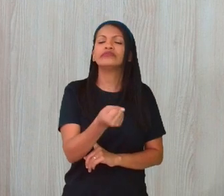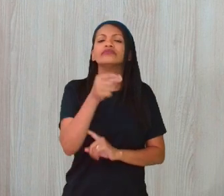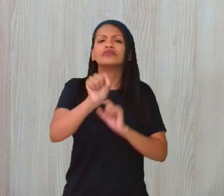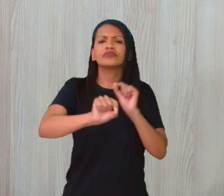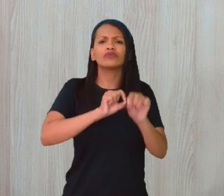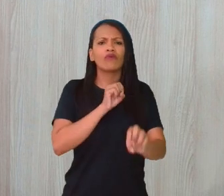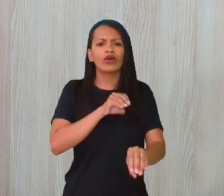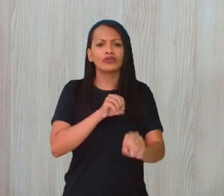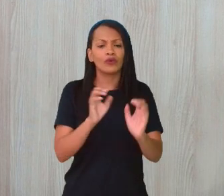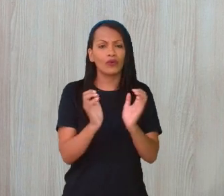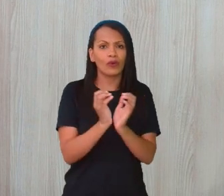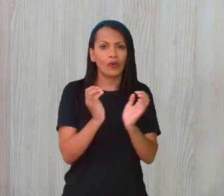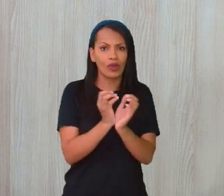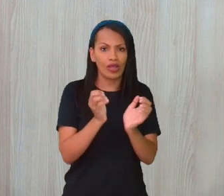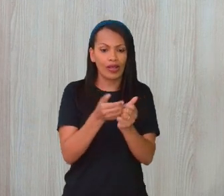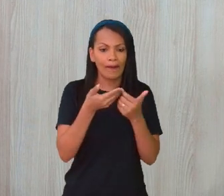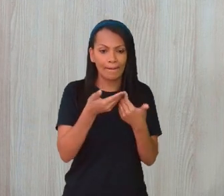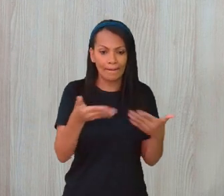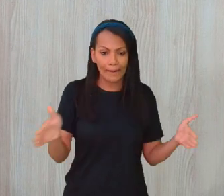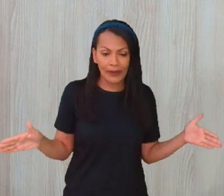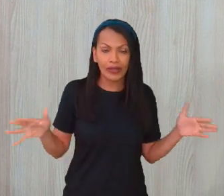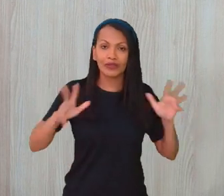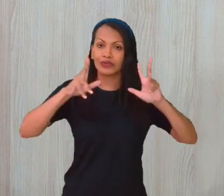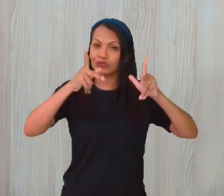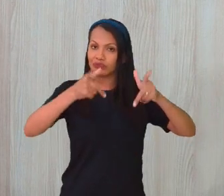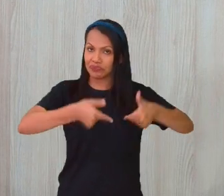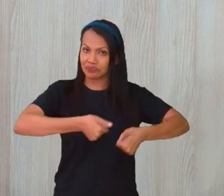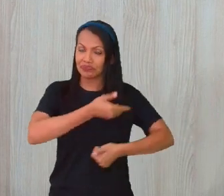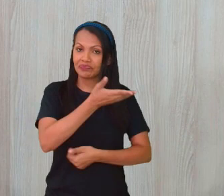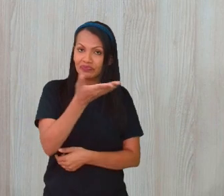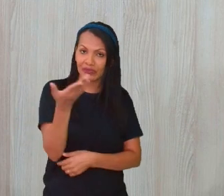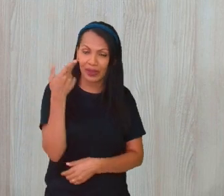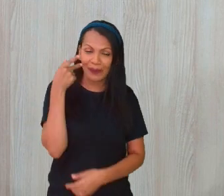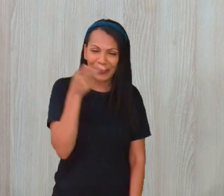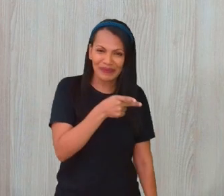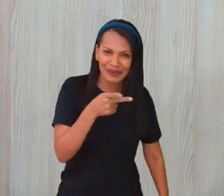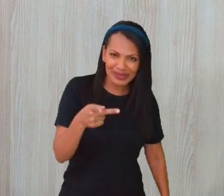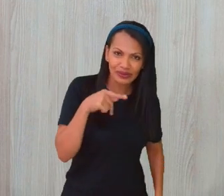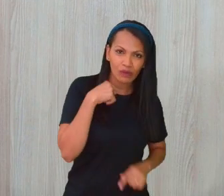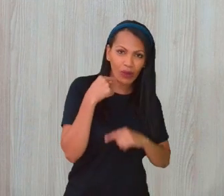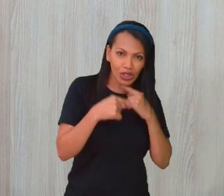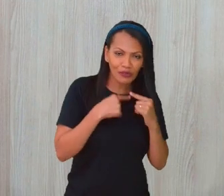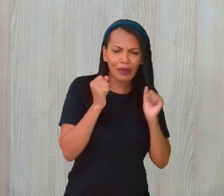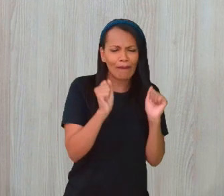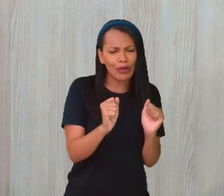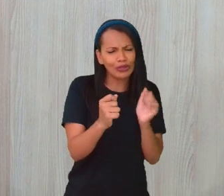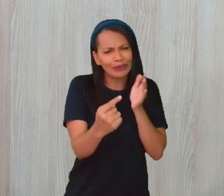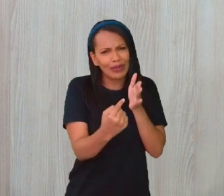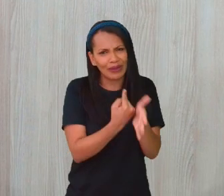suas interações. Mandou sua dúvida ou já passo direto para o professor?